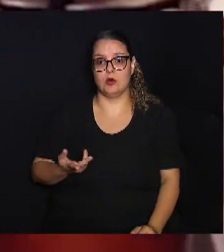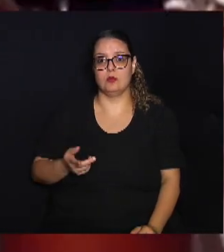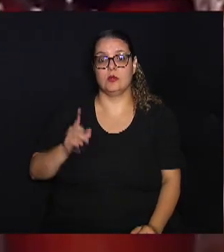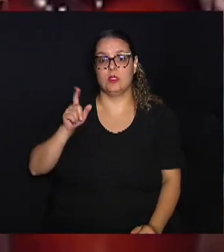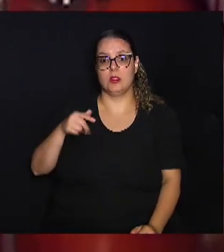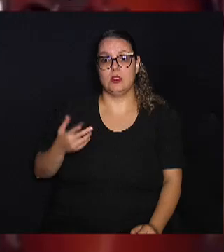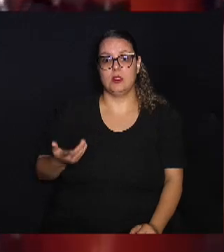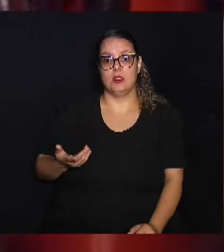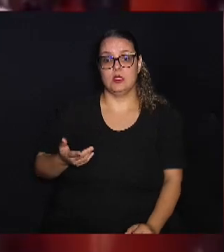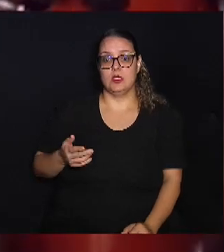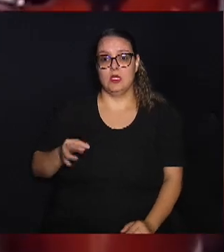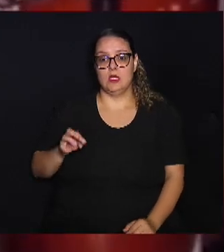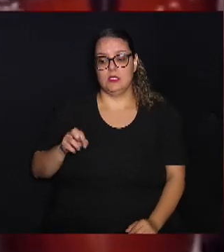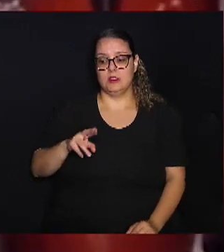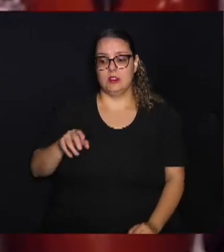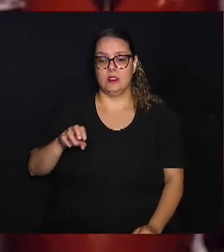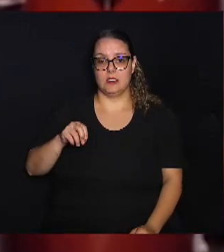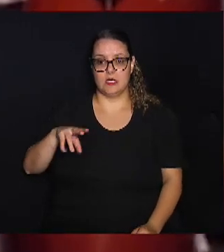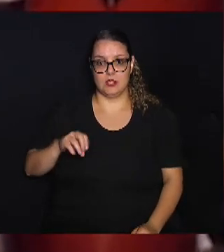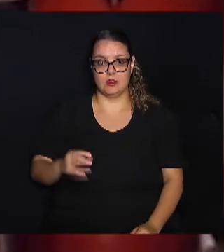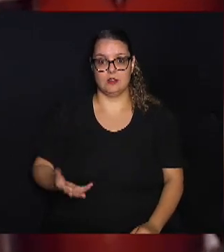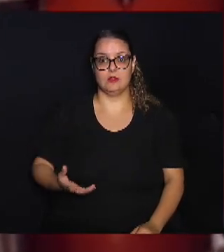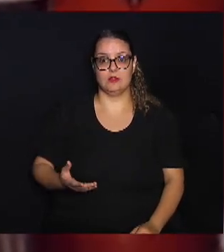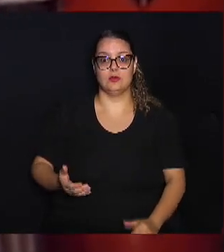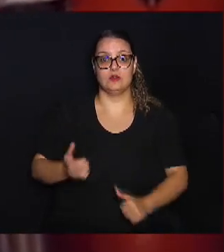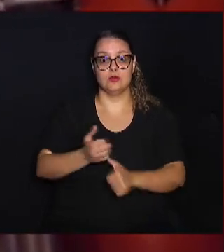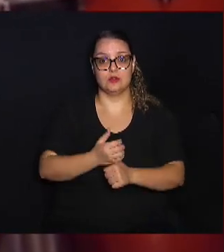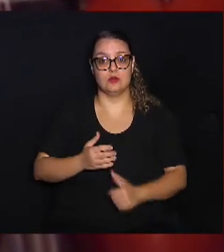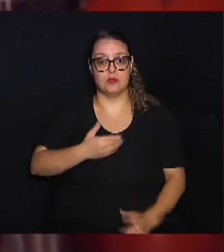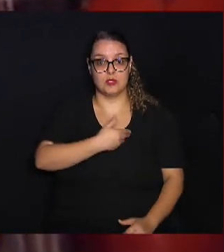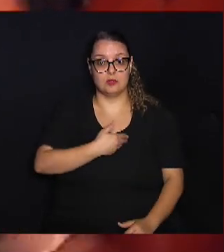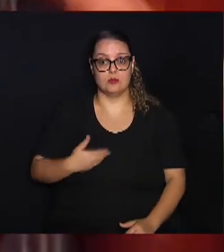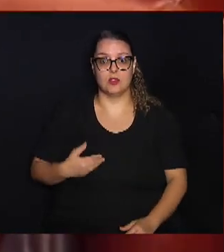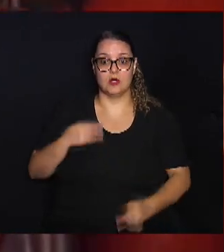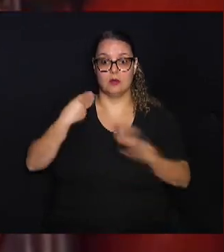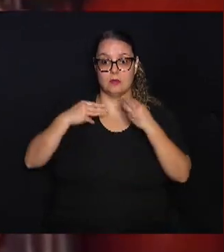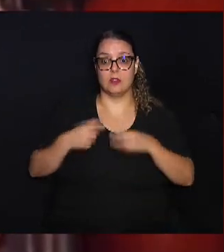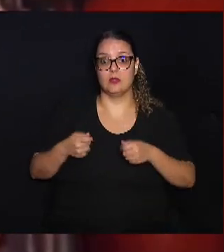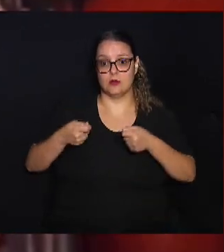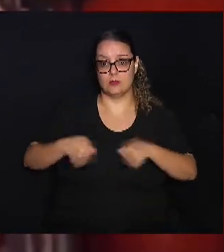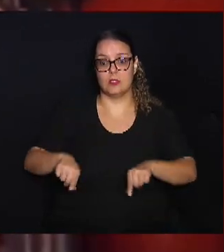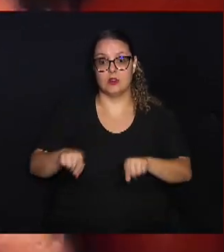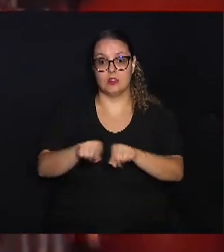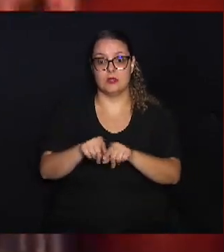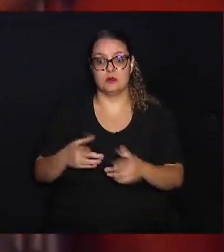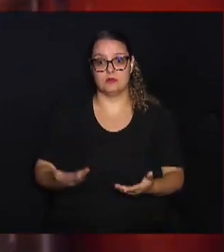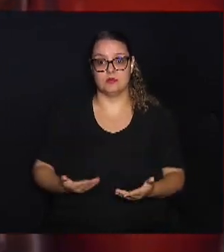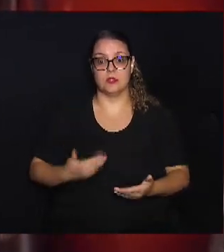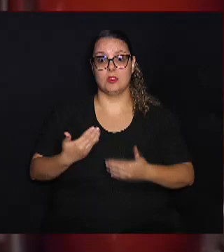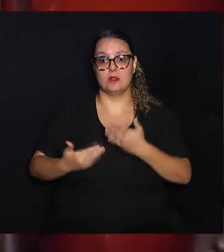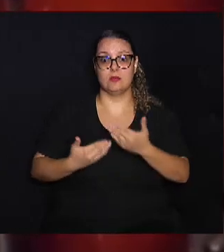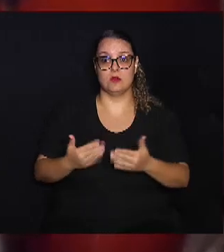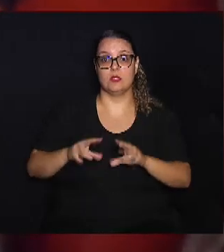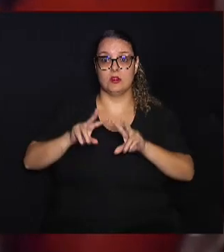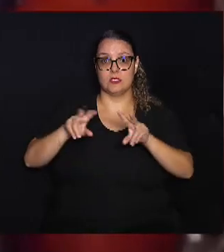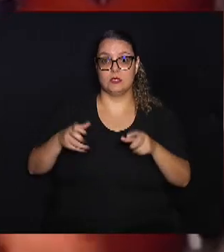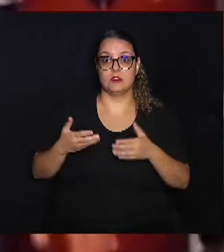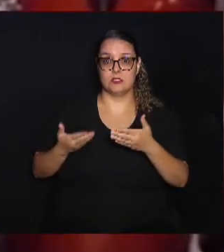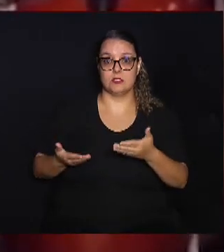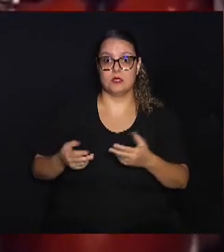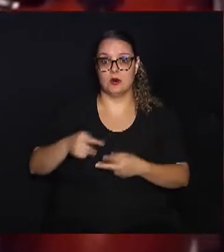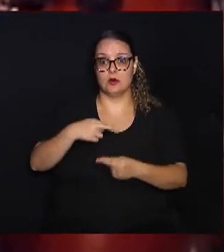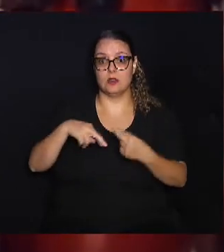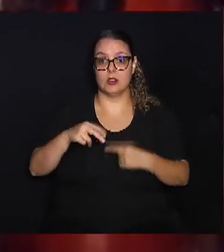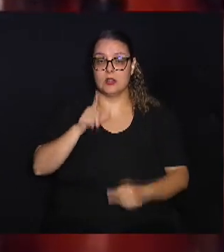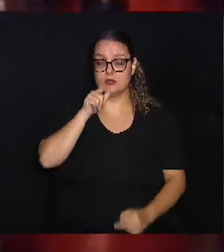de terreiro de domínio público e também teremos algumas músicas consagradas também, girando em torno desse tema, da questão da